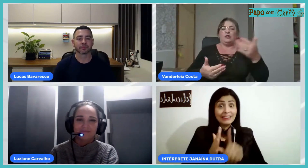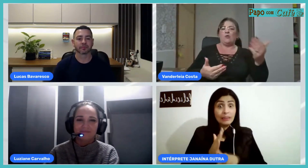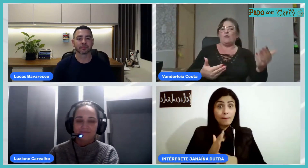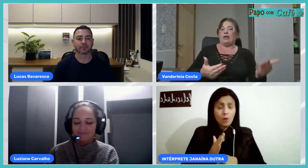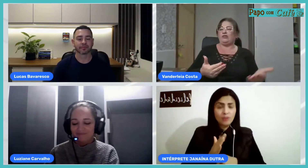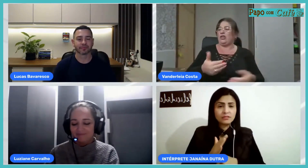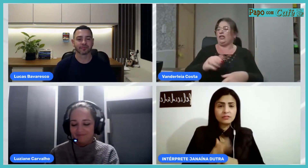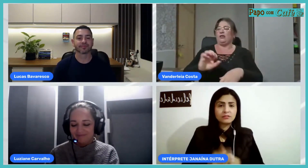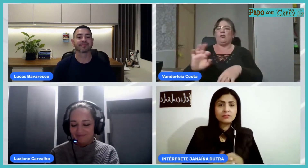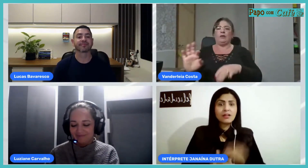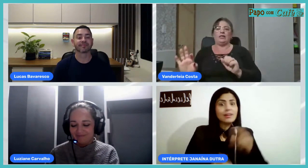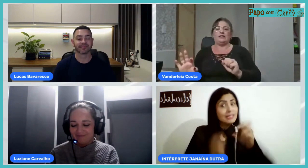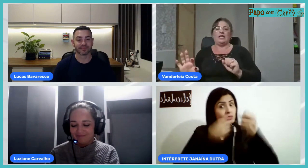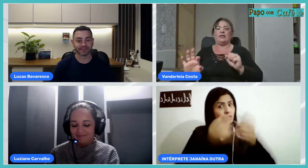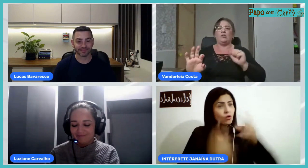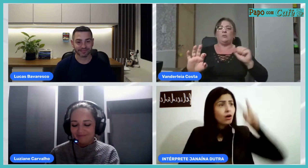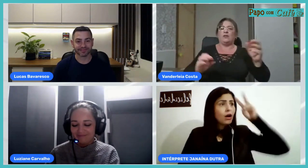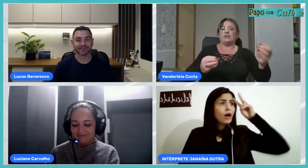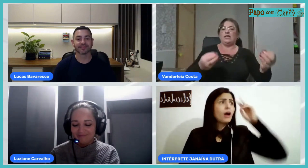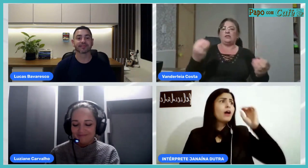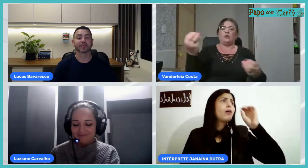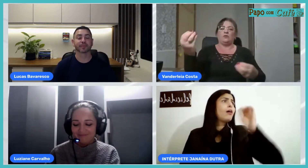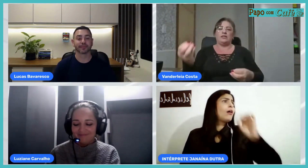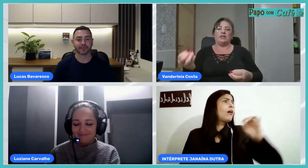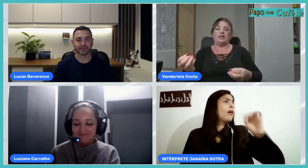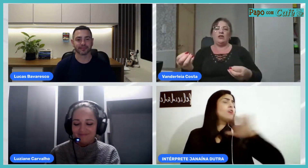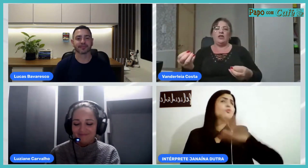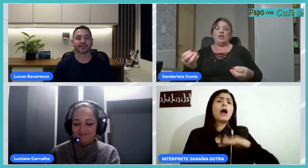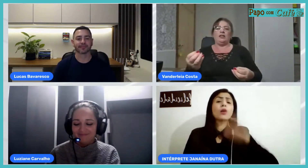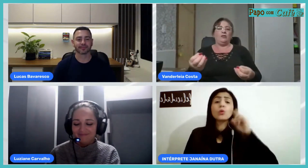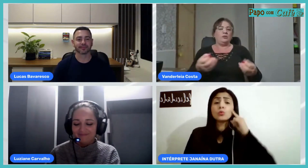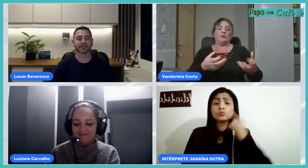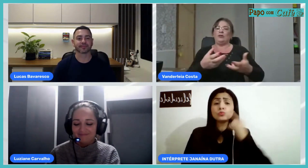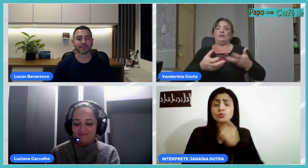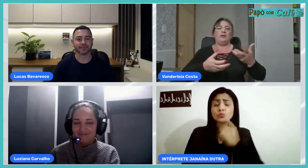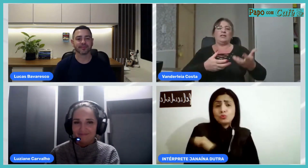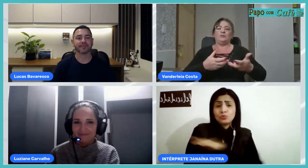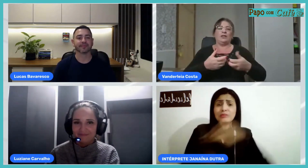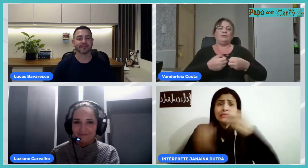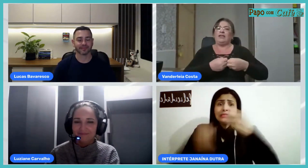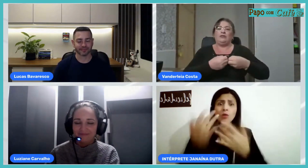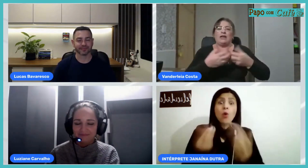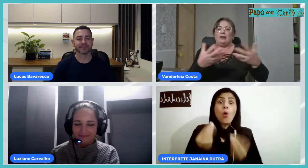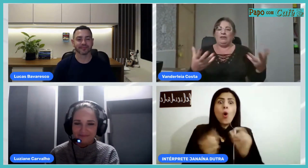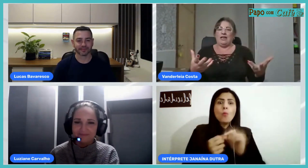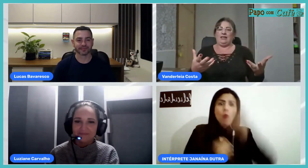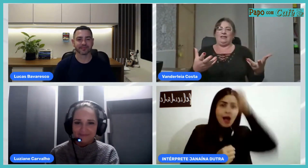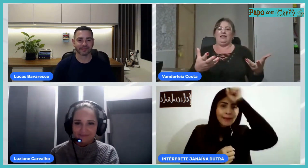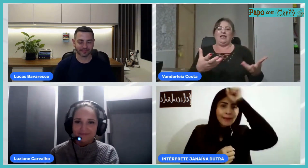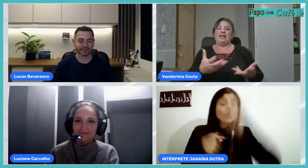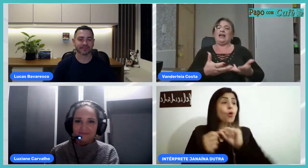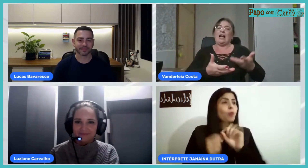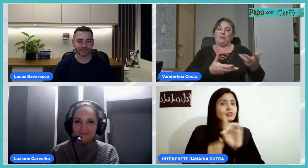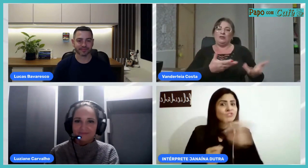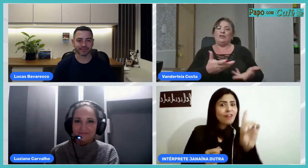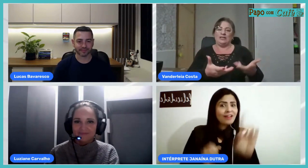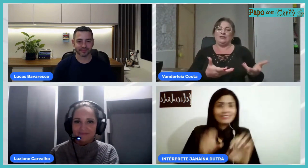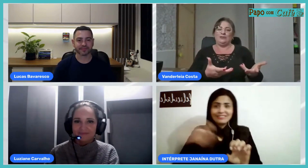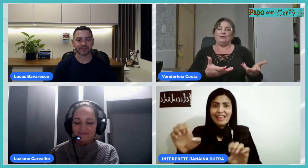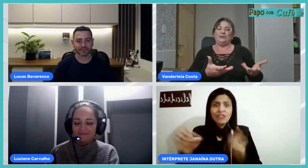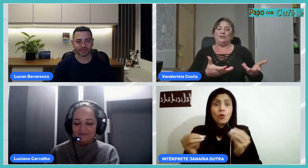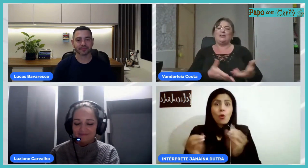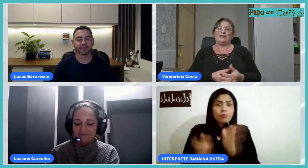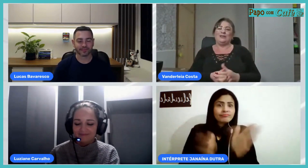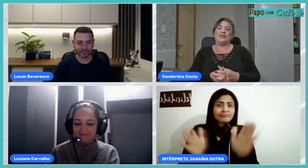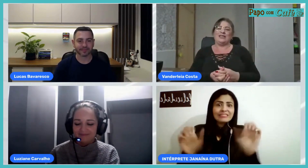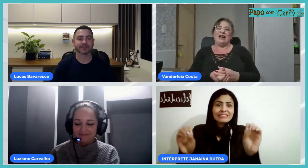me disse como era direita, como era esquerda, como fazer isso, como fazer aquilo. Então, o surdo mesmo, natural dele, ele acaba